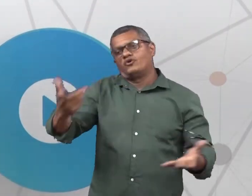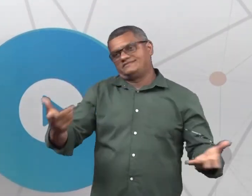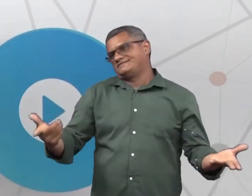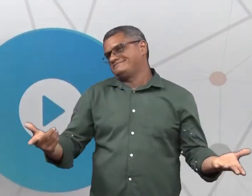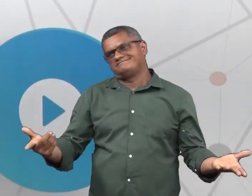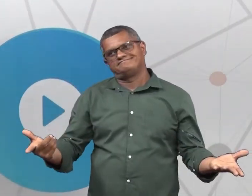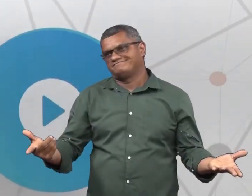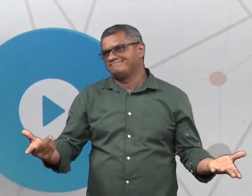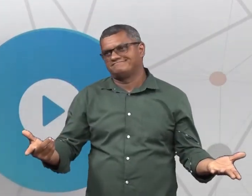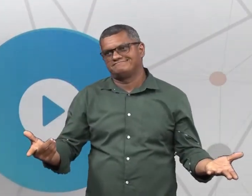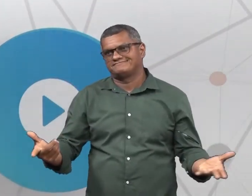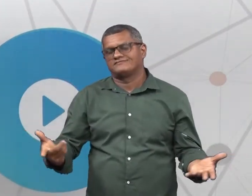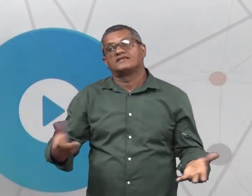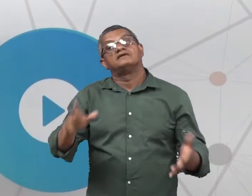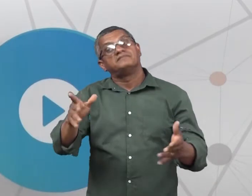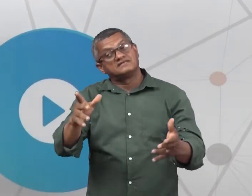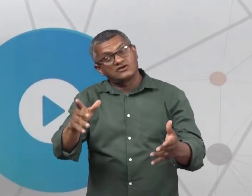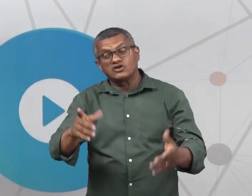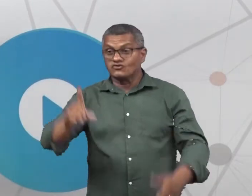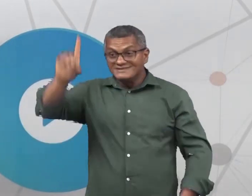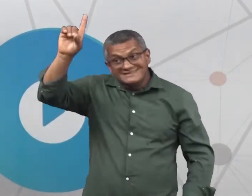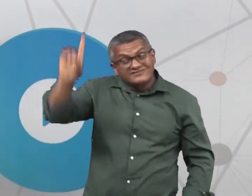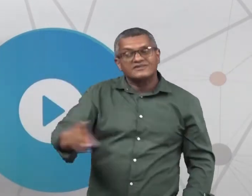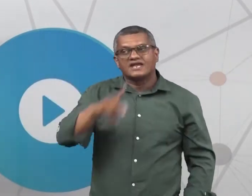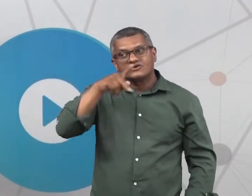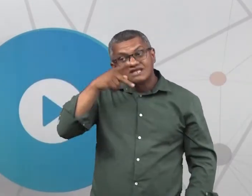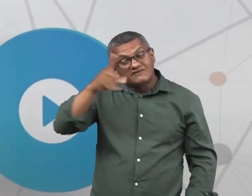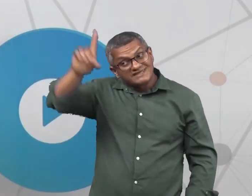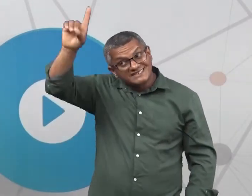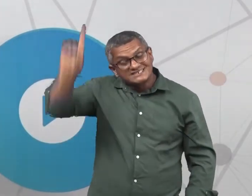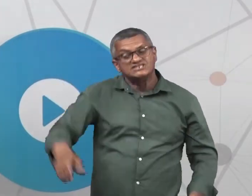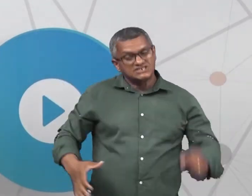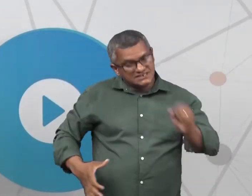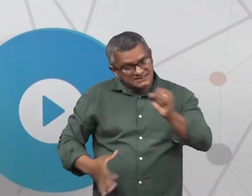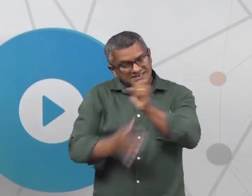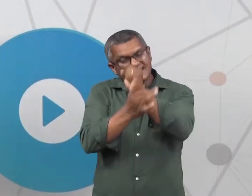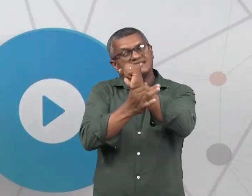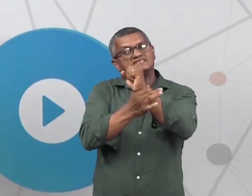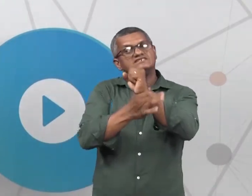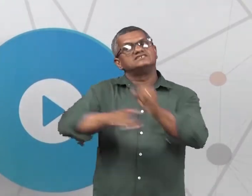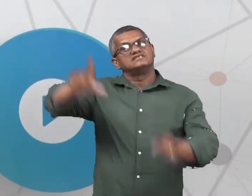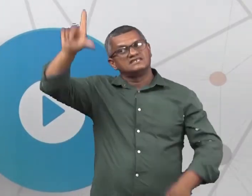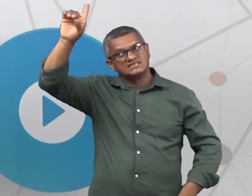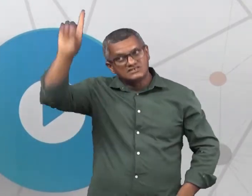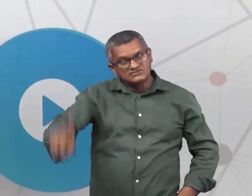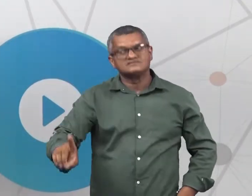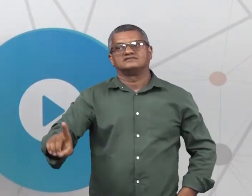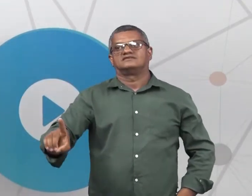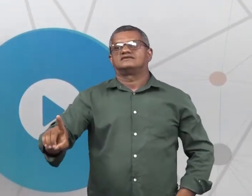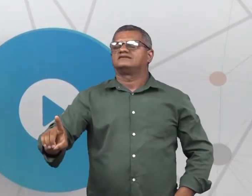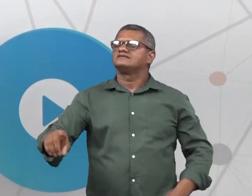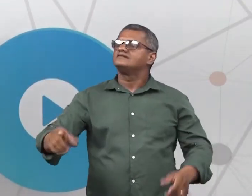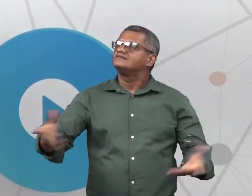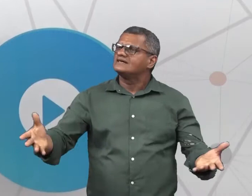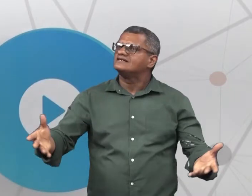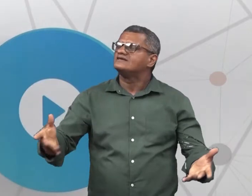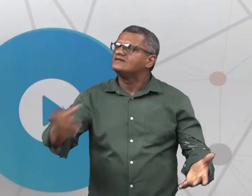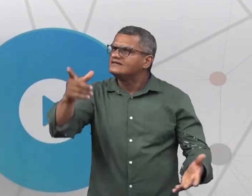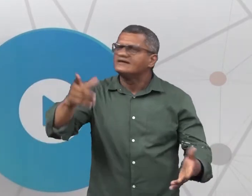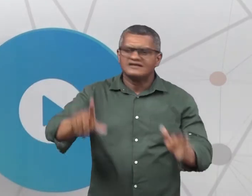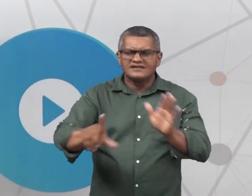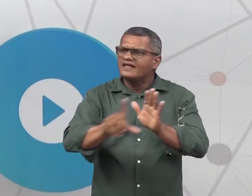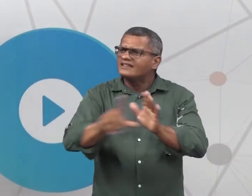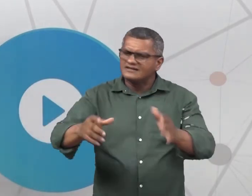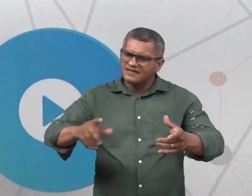de números, são maioria. No entanto, em termos de direitos, de garantias desses direitos, são consideradas